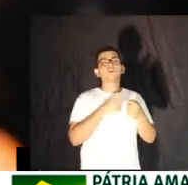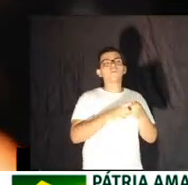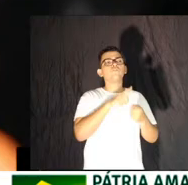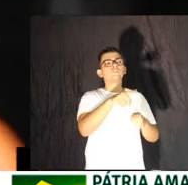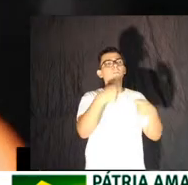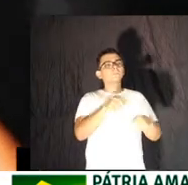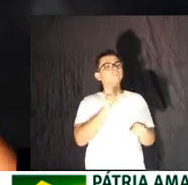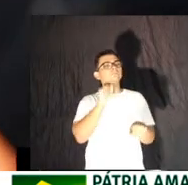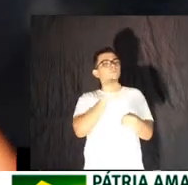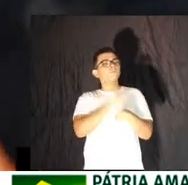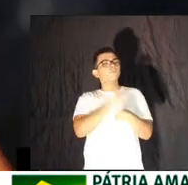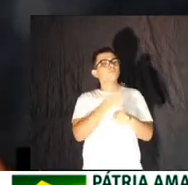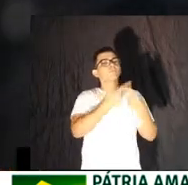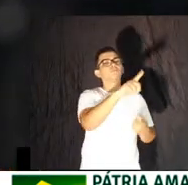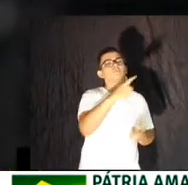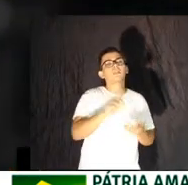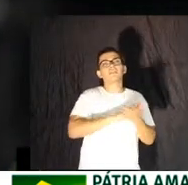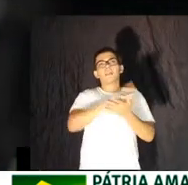bebida.